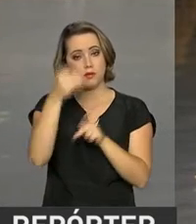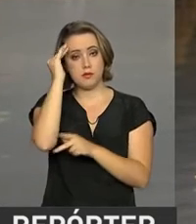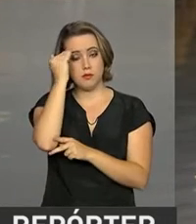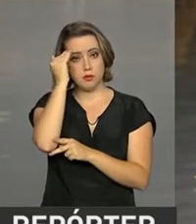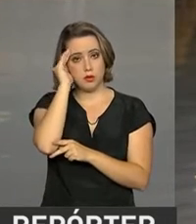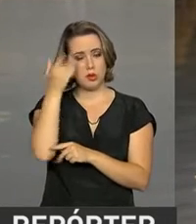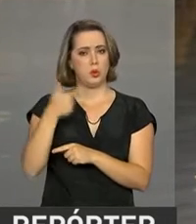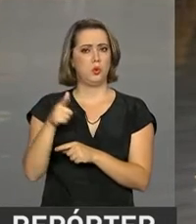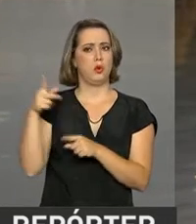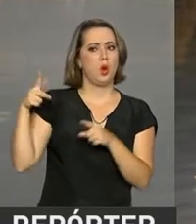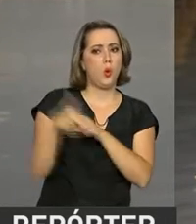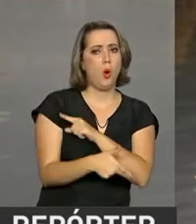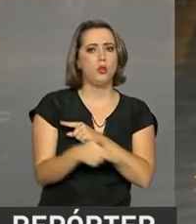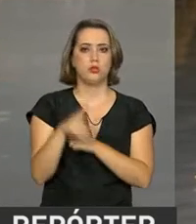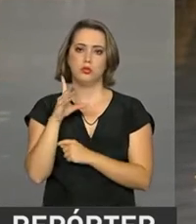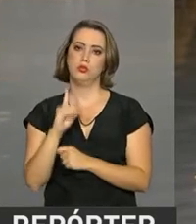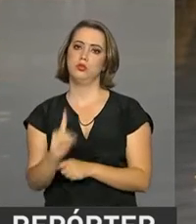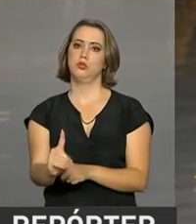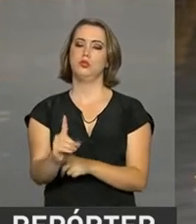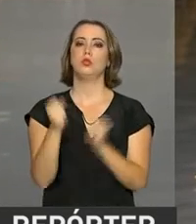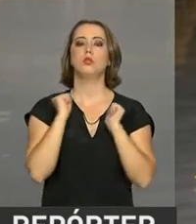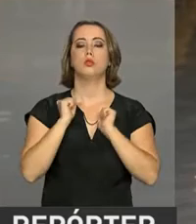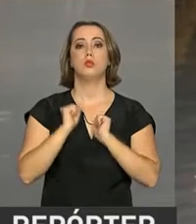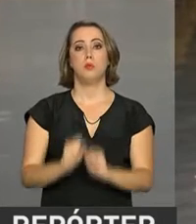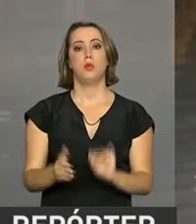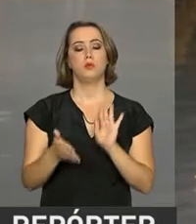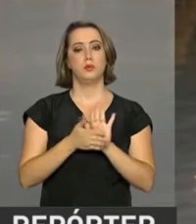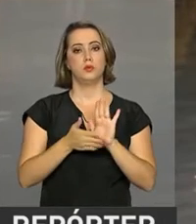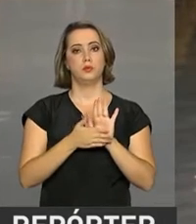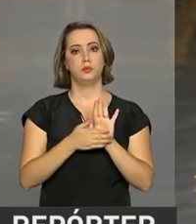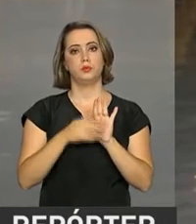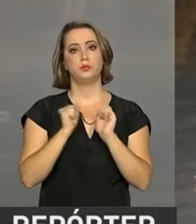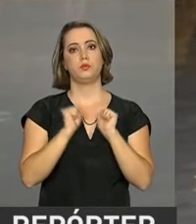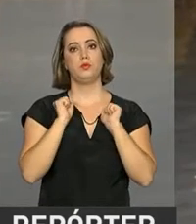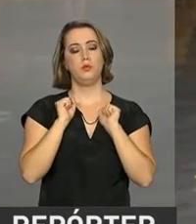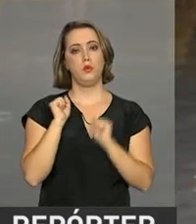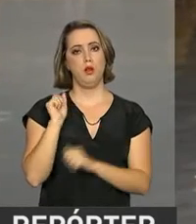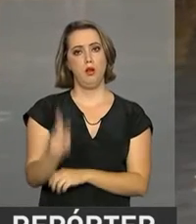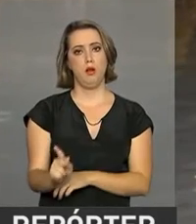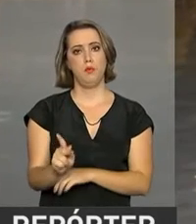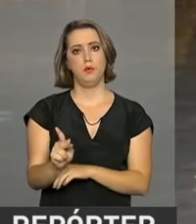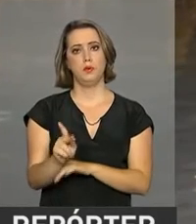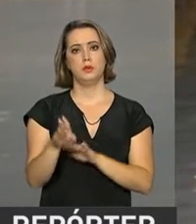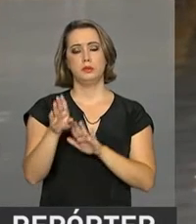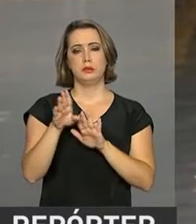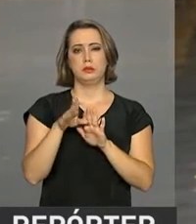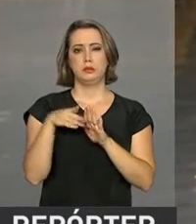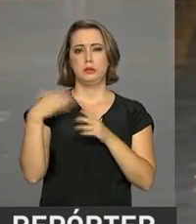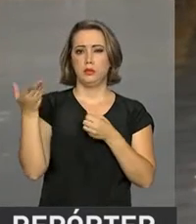cortar direitos e que ele pode pela proposta se aposentar proporcionalmente